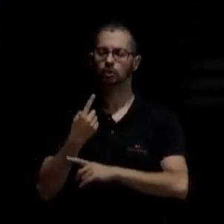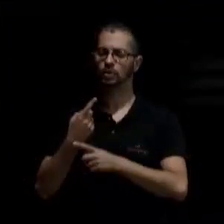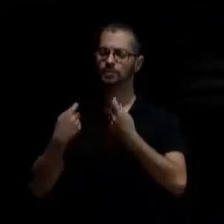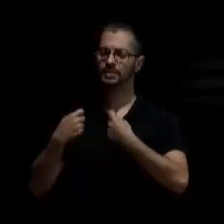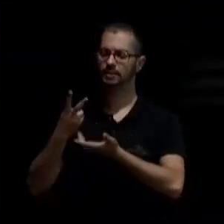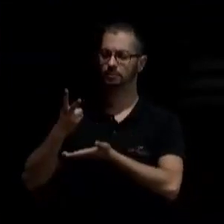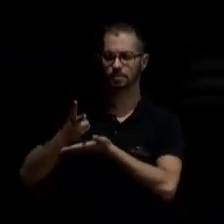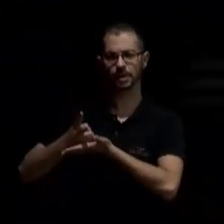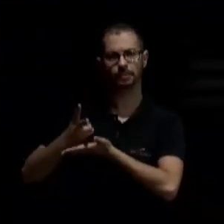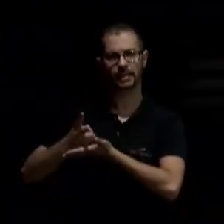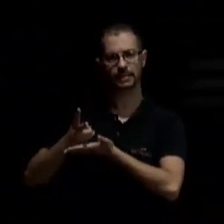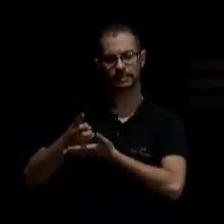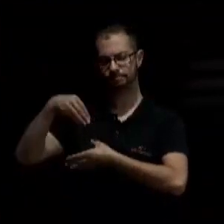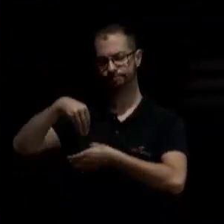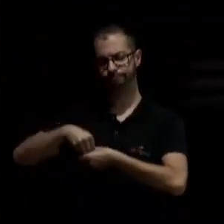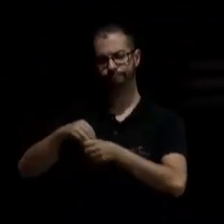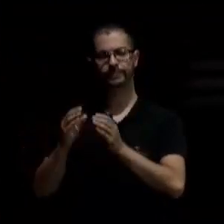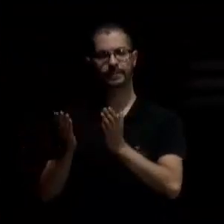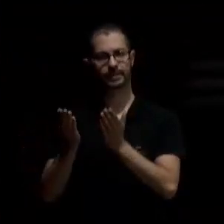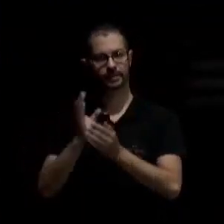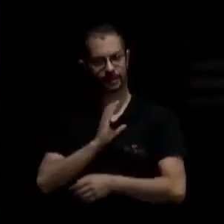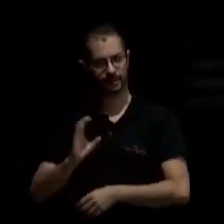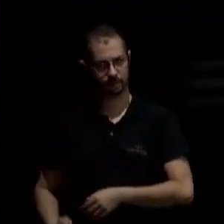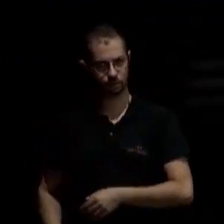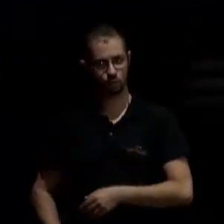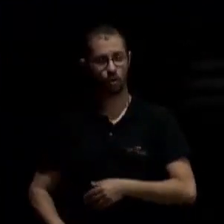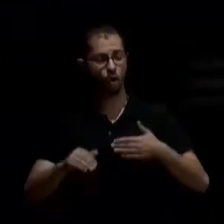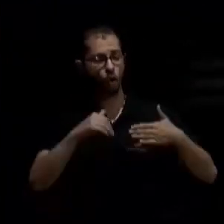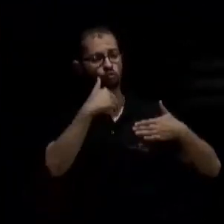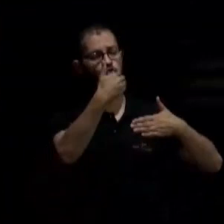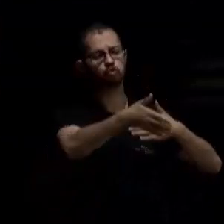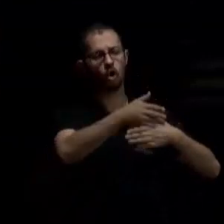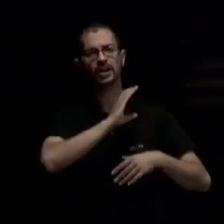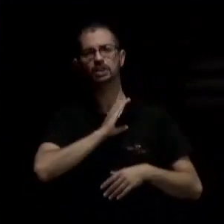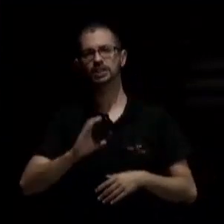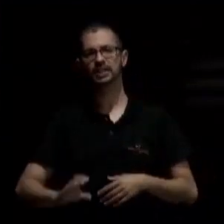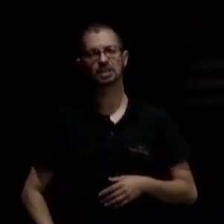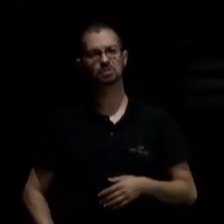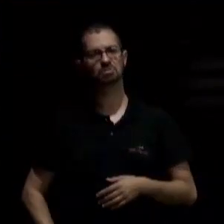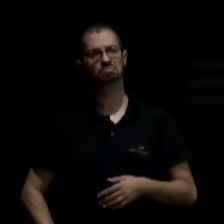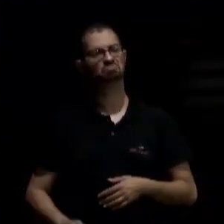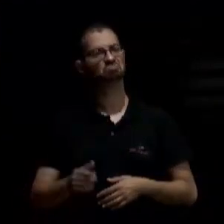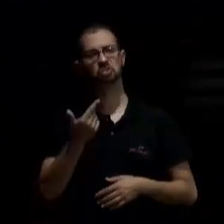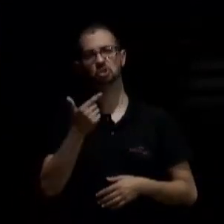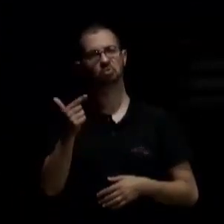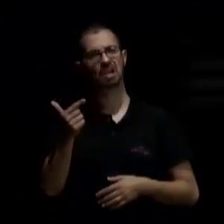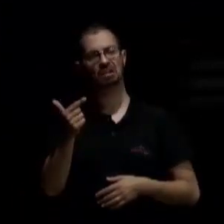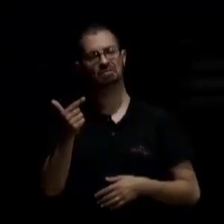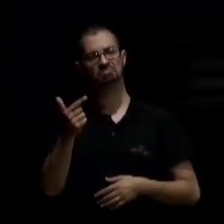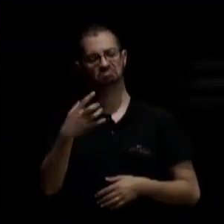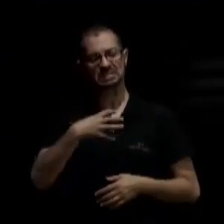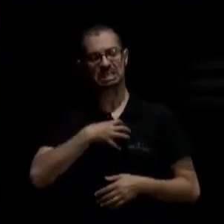permanecer nele. Fora dele, aquilo que não vai dar sentido